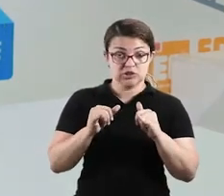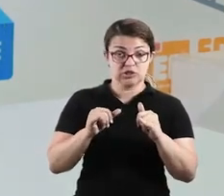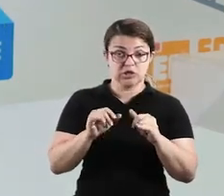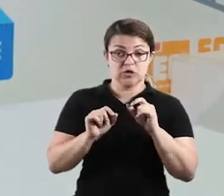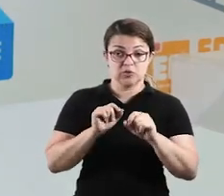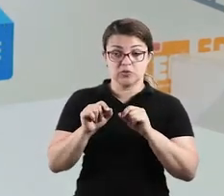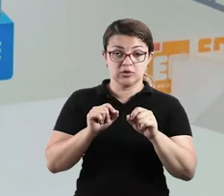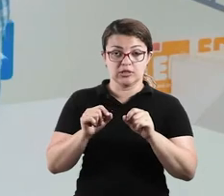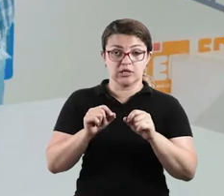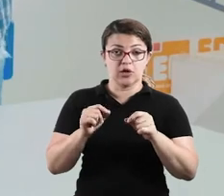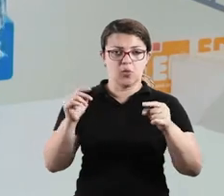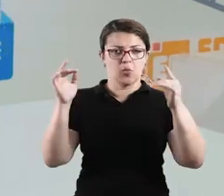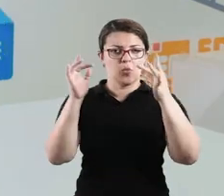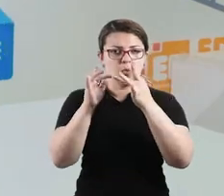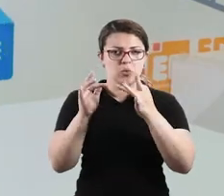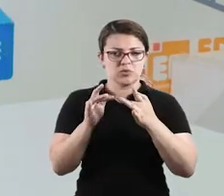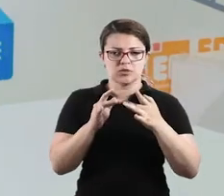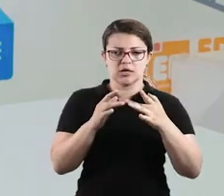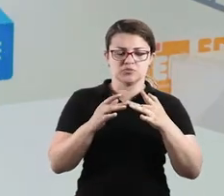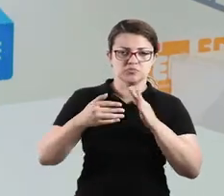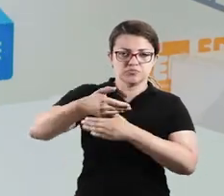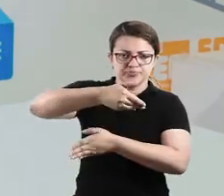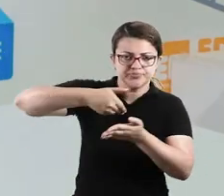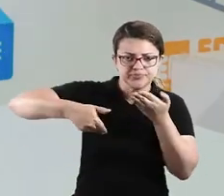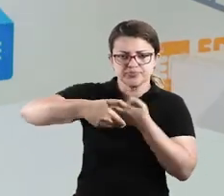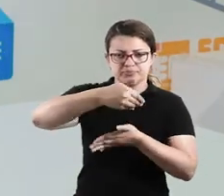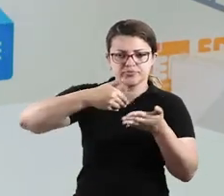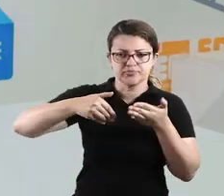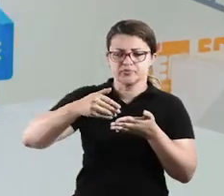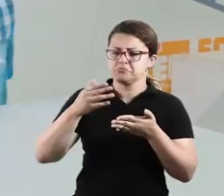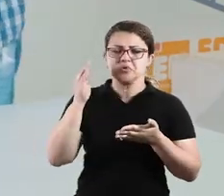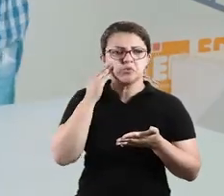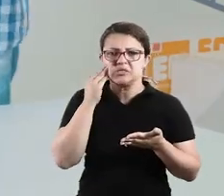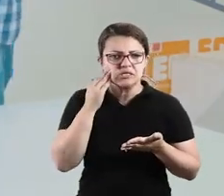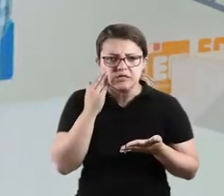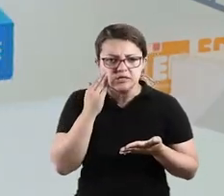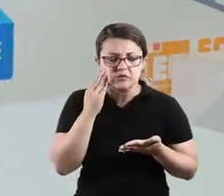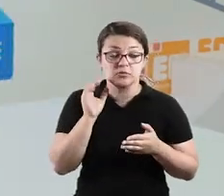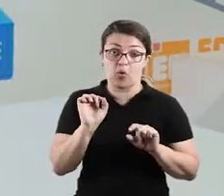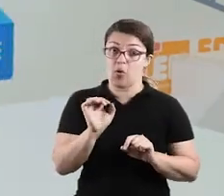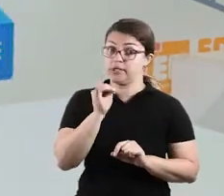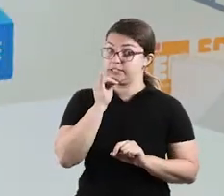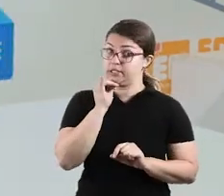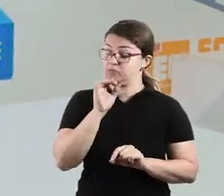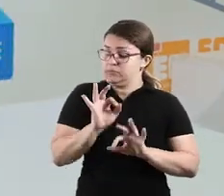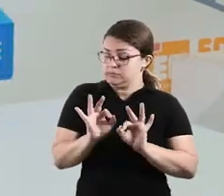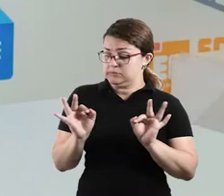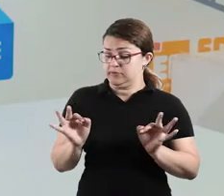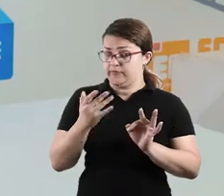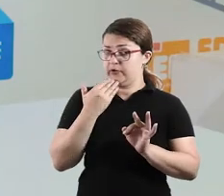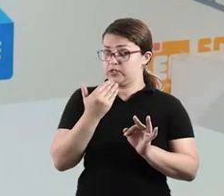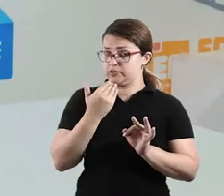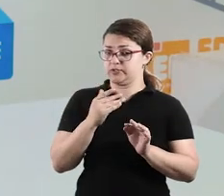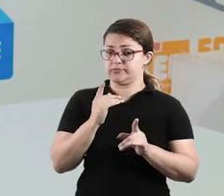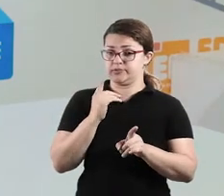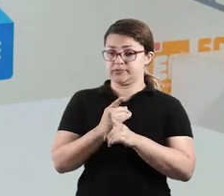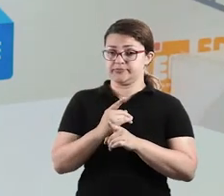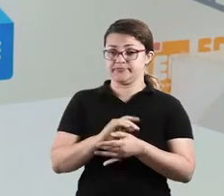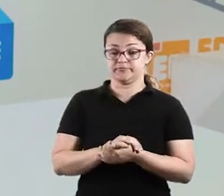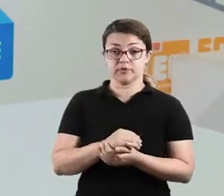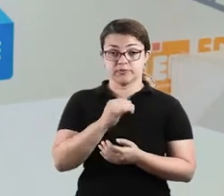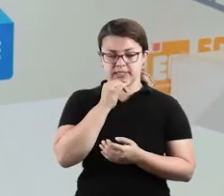objeto transmite para o outro. Professor, dá um exemplo, não estou entendendo. Vamos lá? Então vamos pegar um exemplo muito simples e